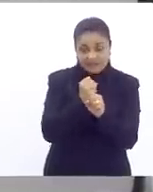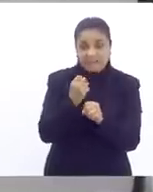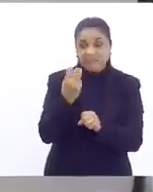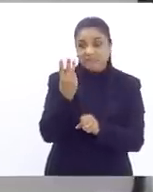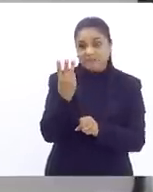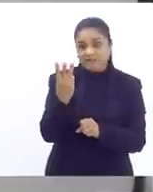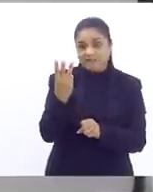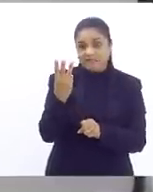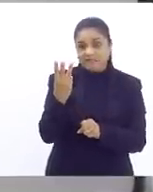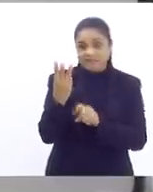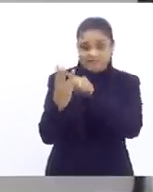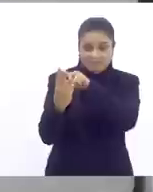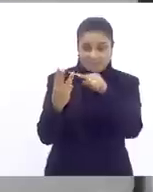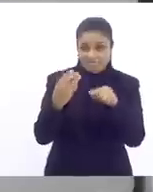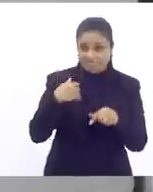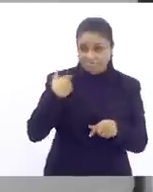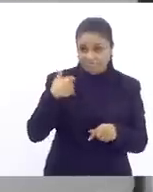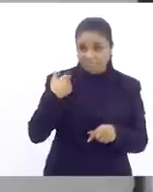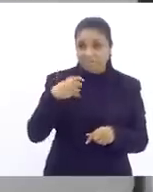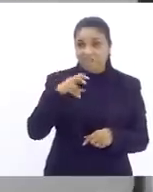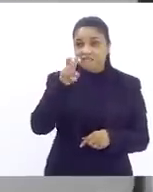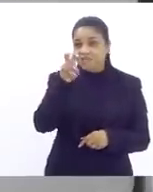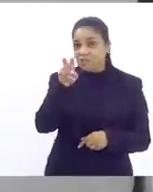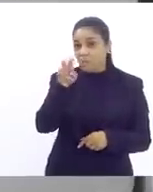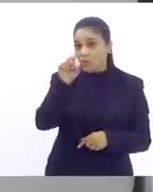58 anos só